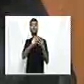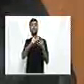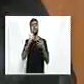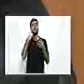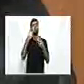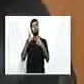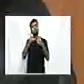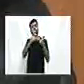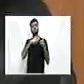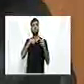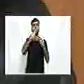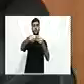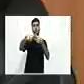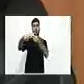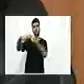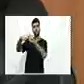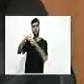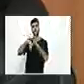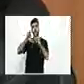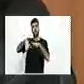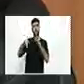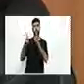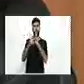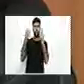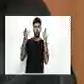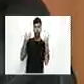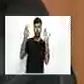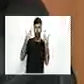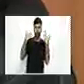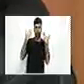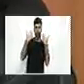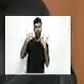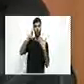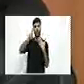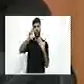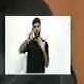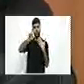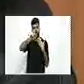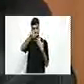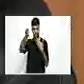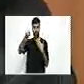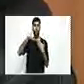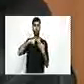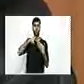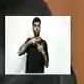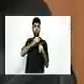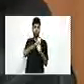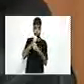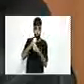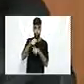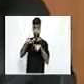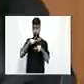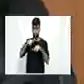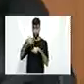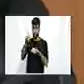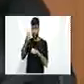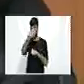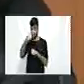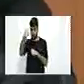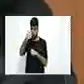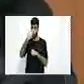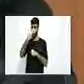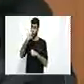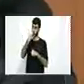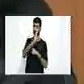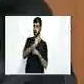vendo em vários municípios durante a estação mais quente do ano os varredores Fazendo 6 horas corrida